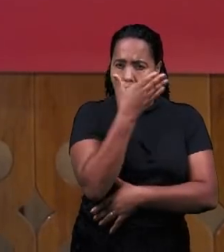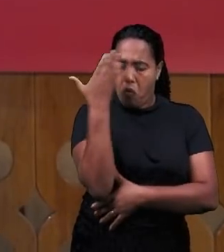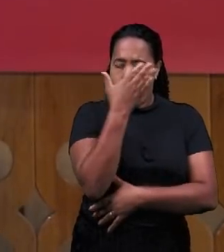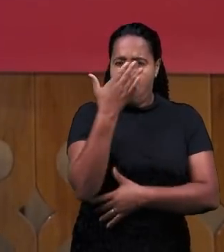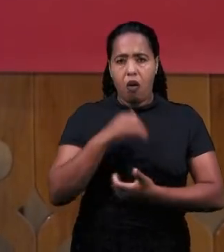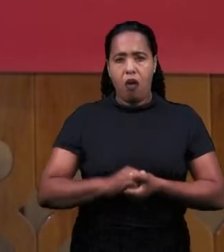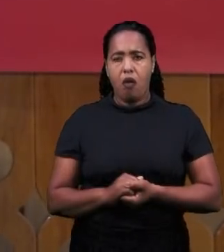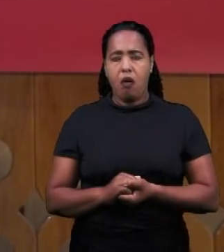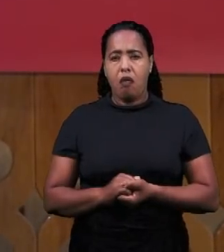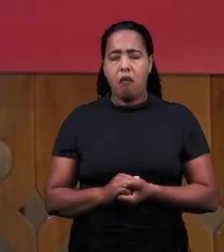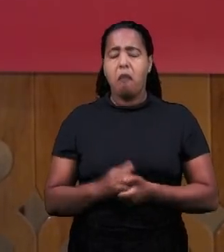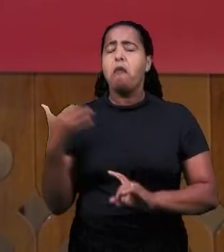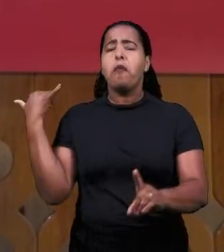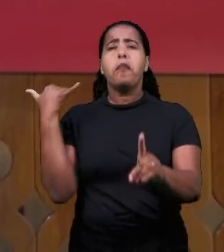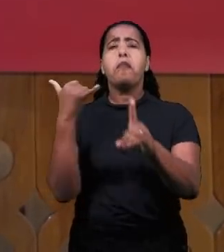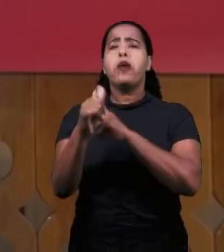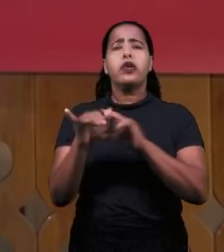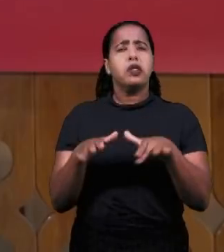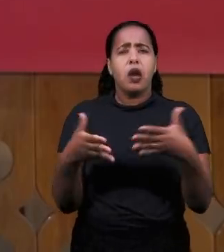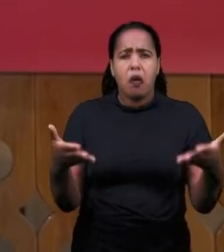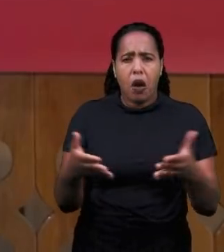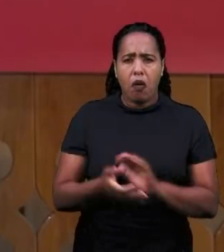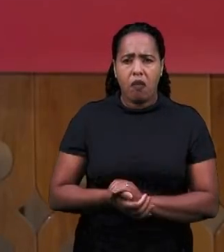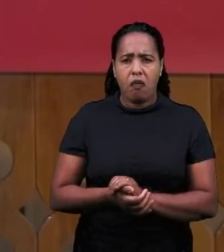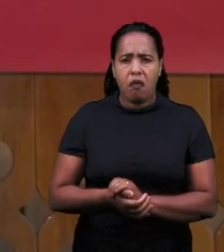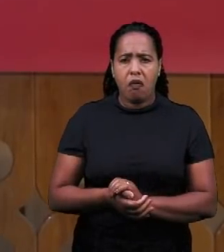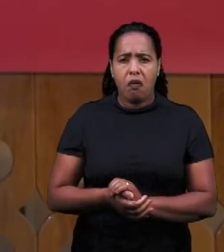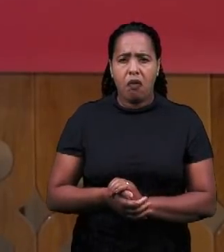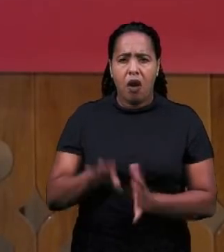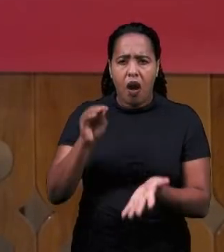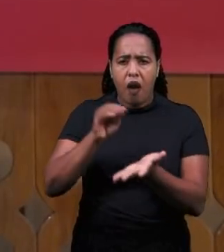Que profecia é essa? Não sem revelação?